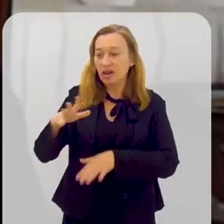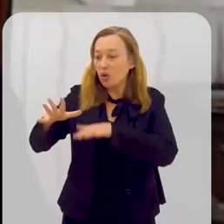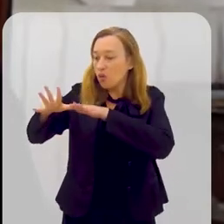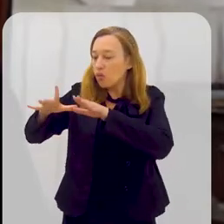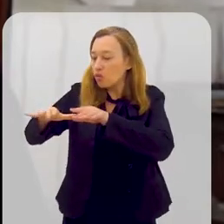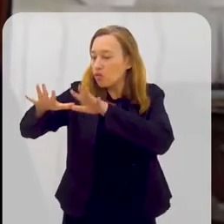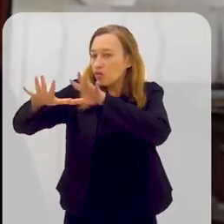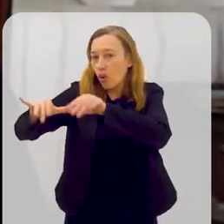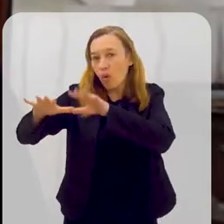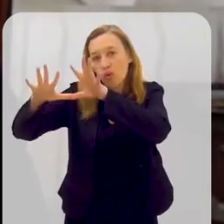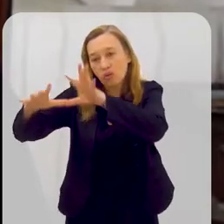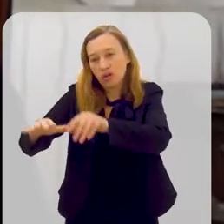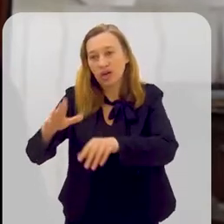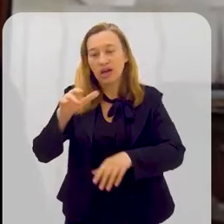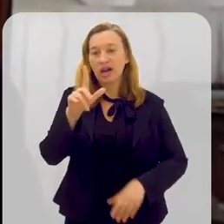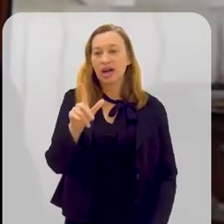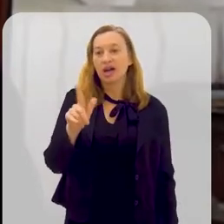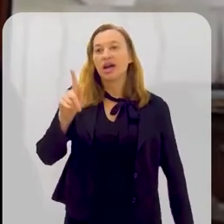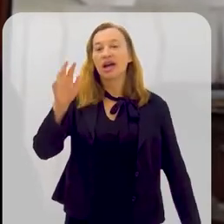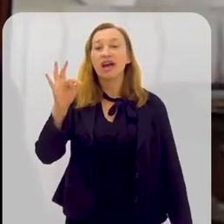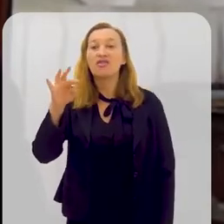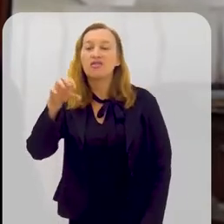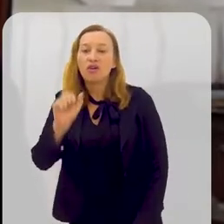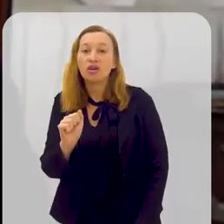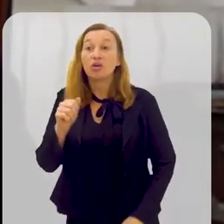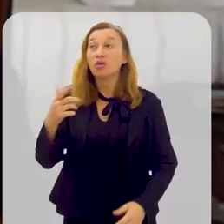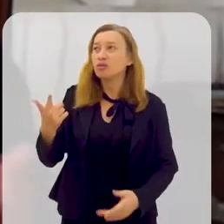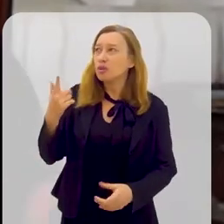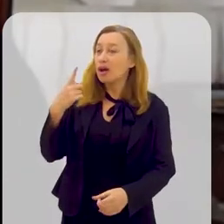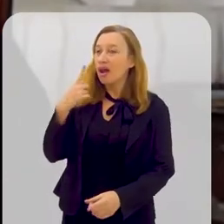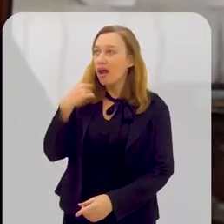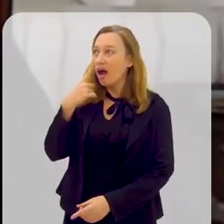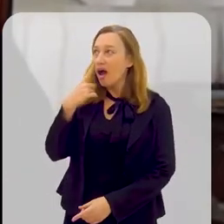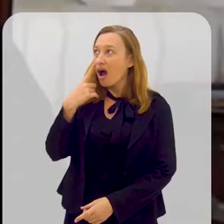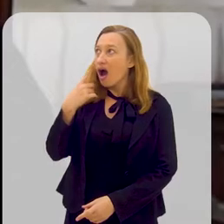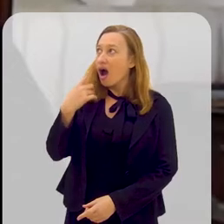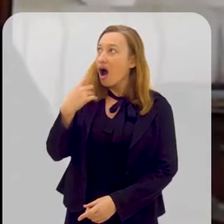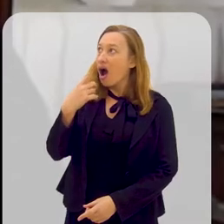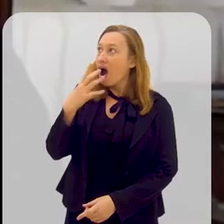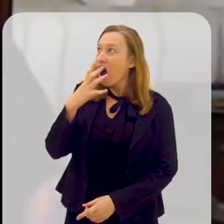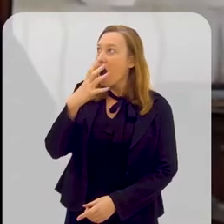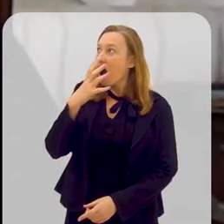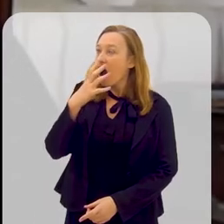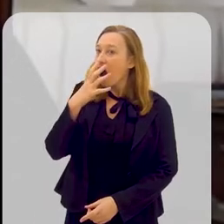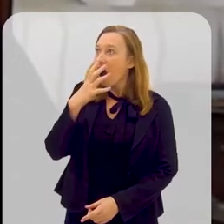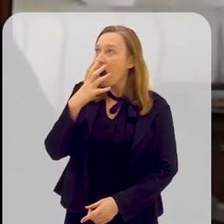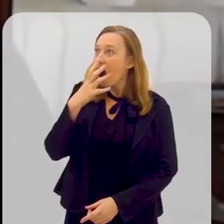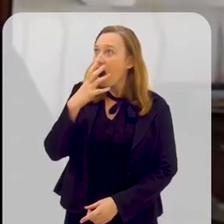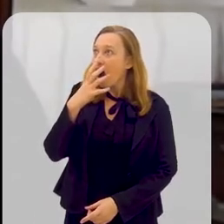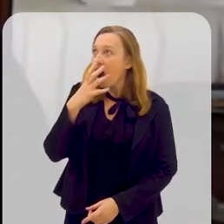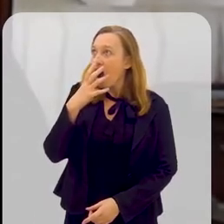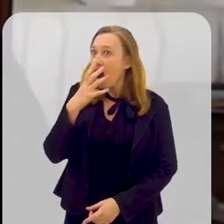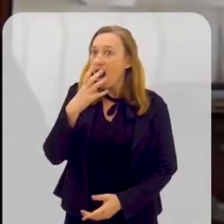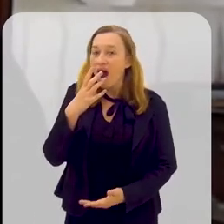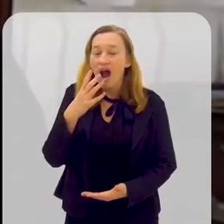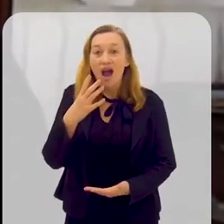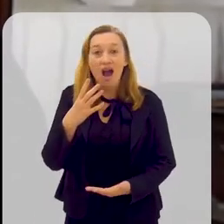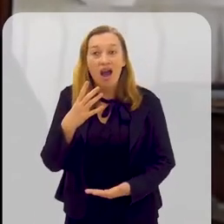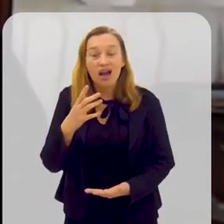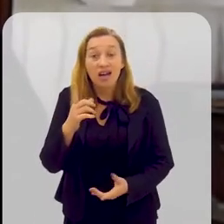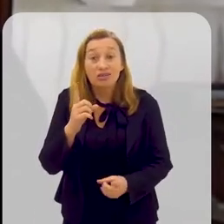O Voo da Gaivota porque quando ela descobre que existe uma